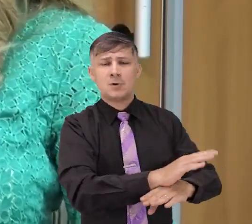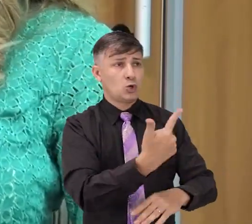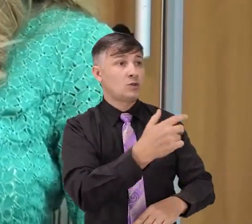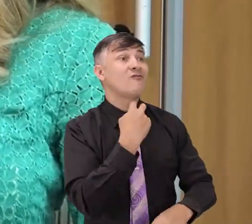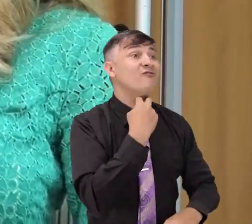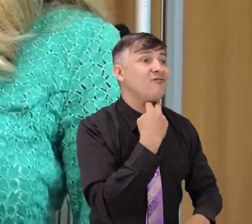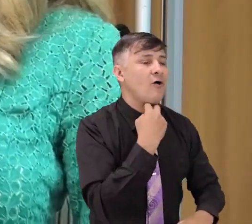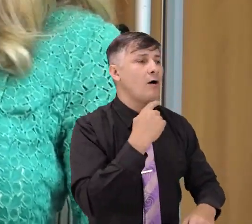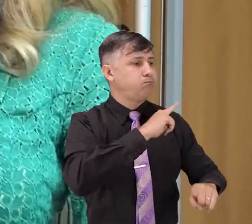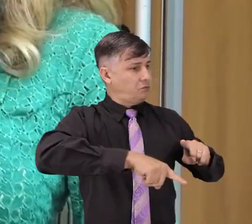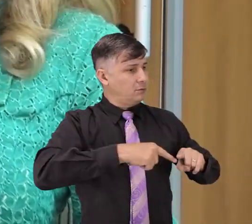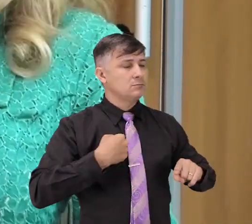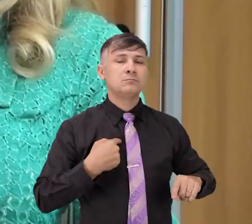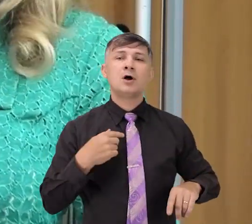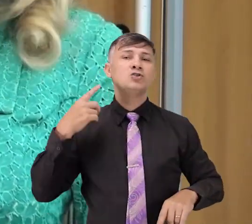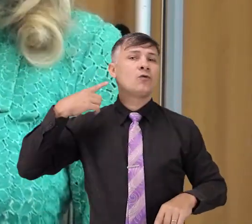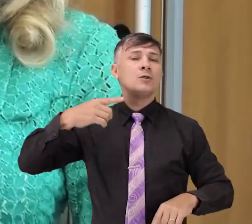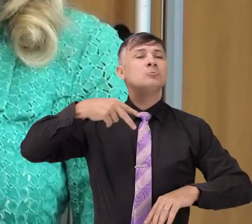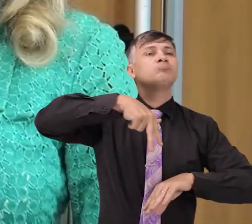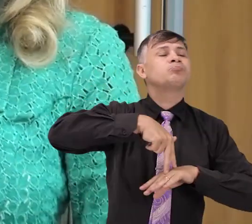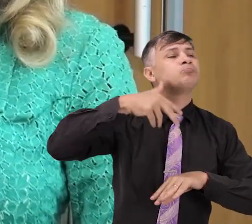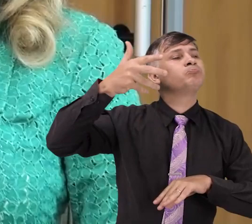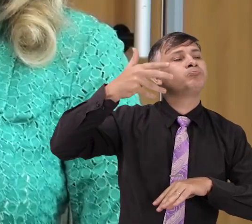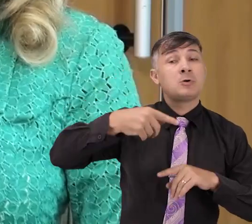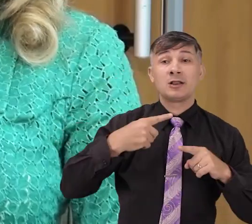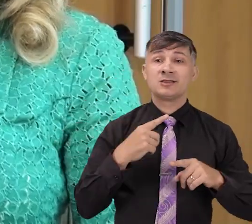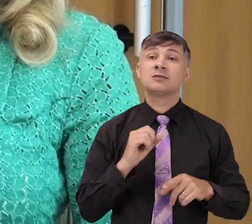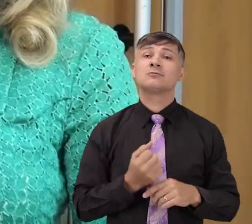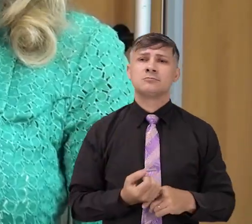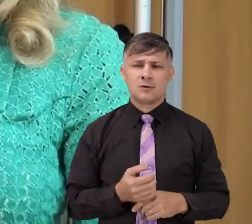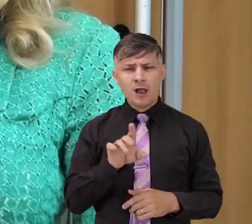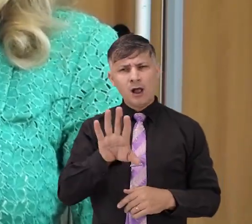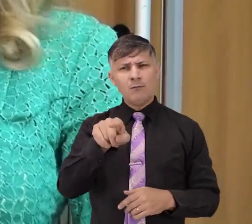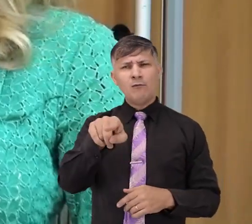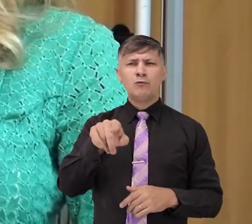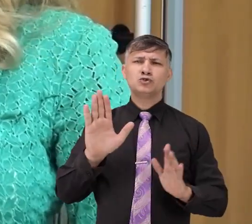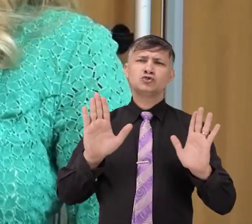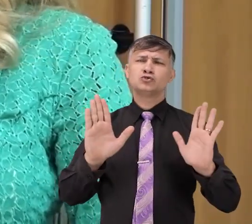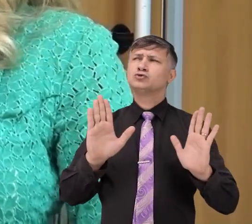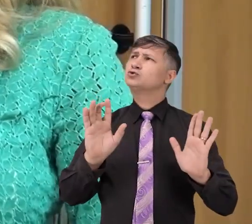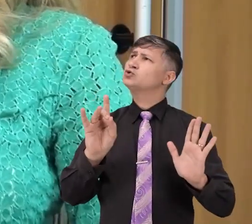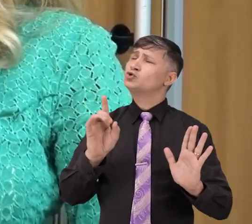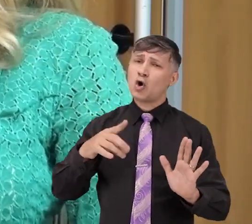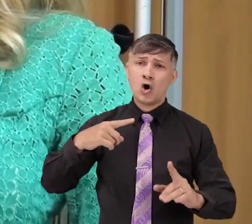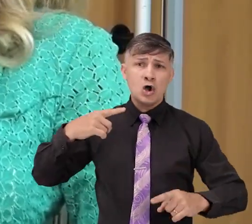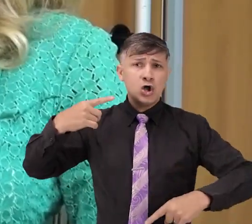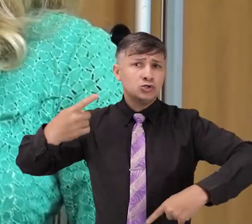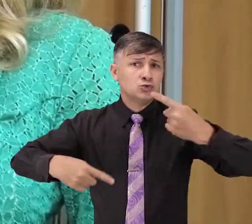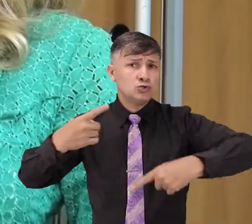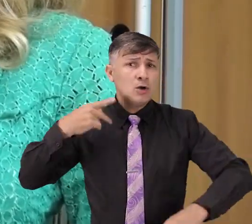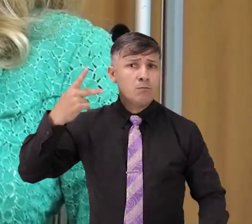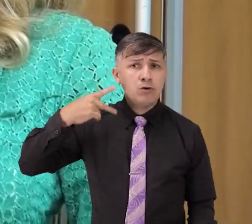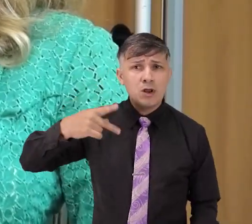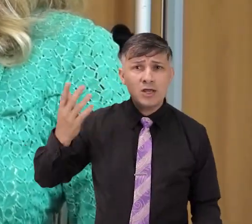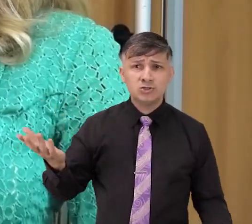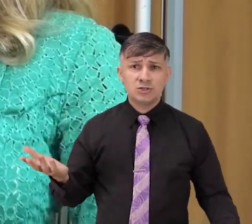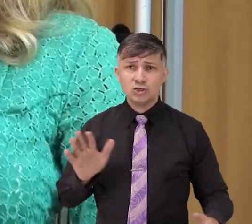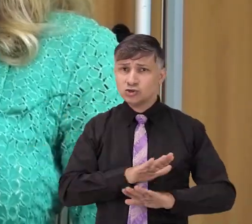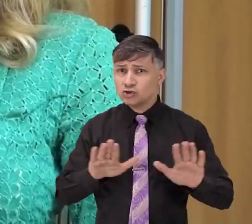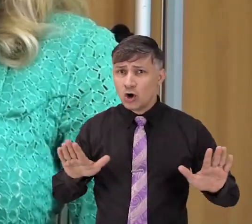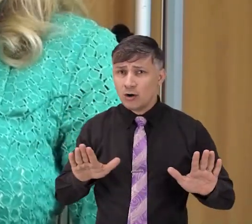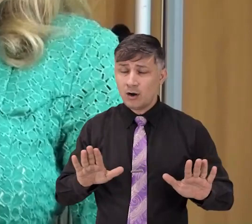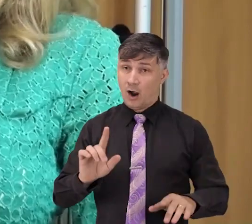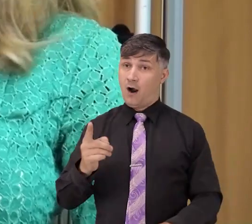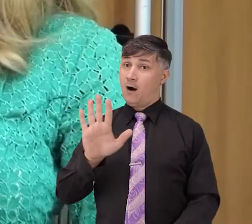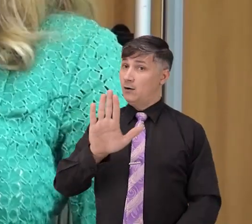hoje, e eu digo isso muito para os meus colegas, quando as pessoas dizem assim, ah, mas vocês só querem discutir política. Eu